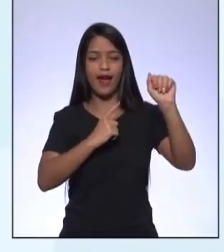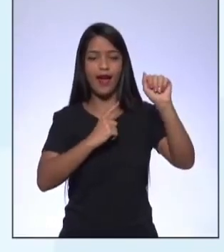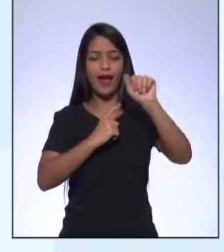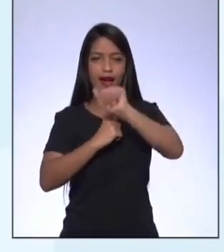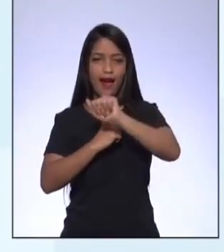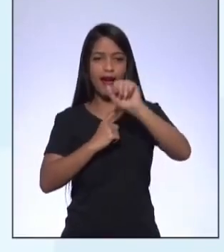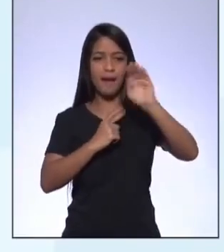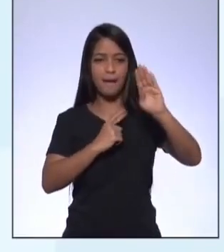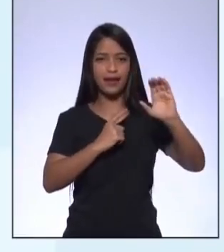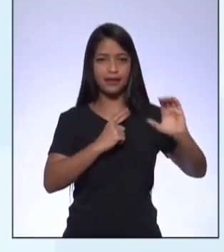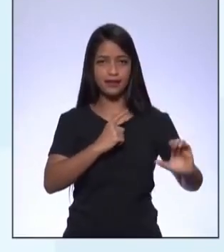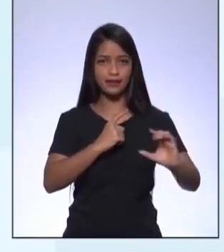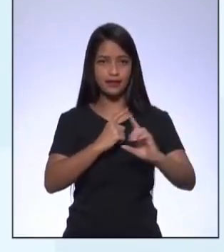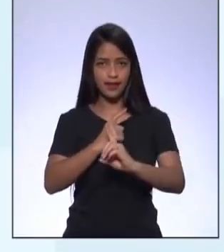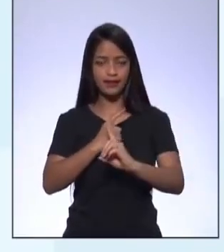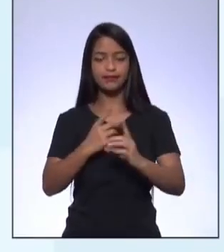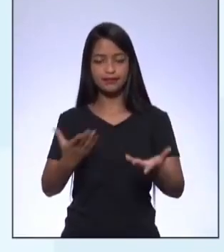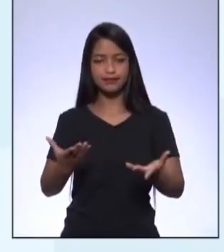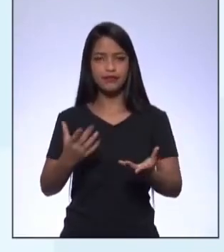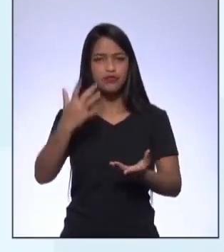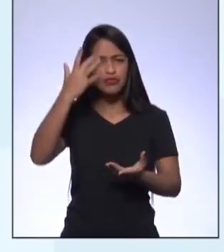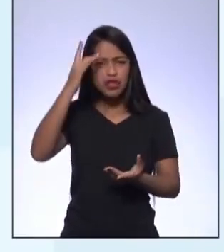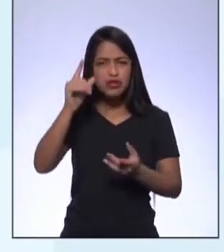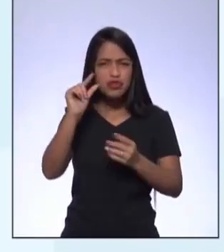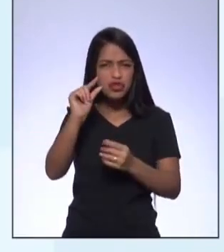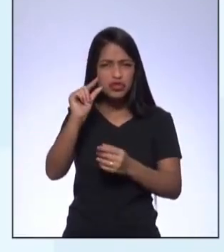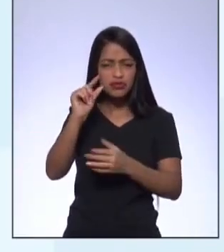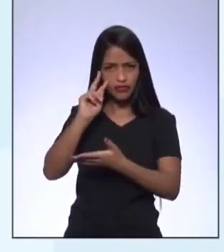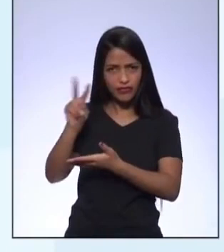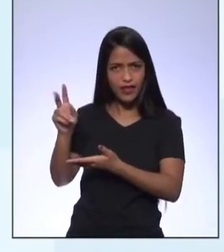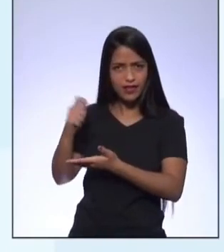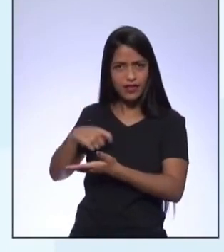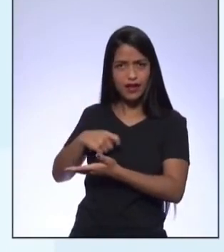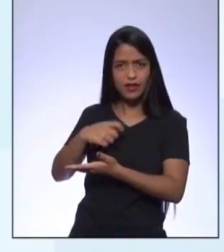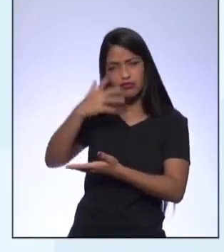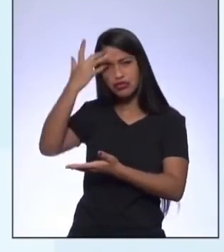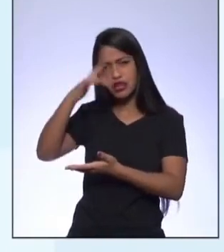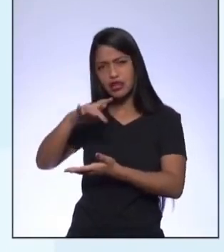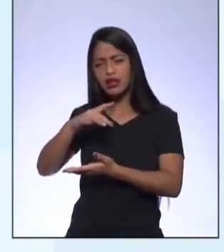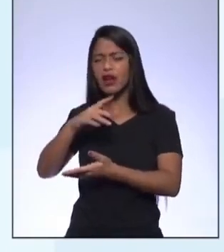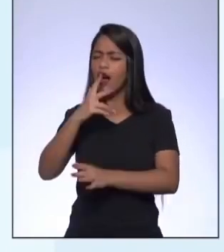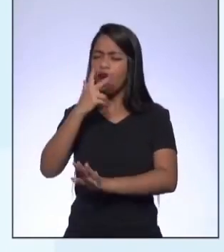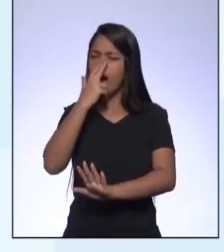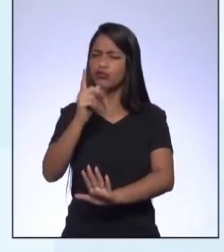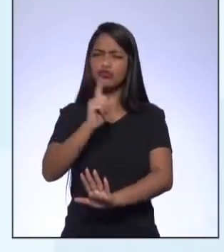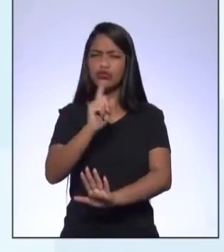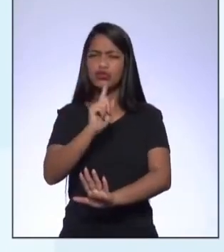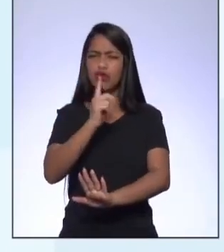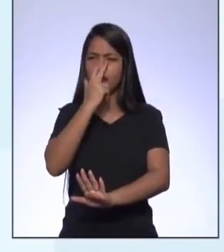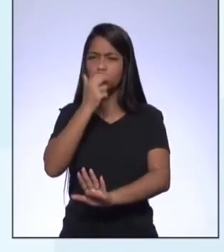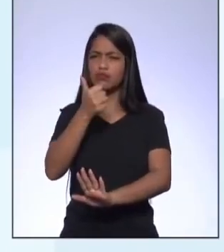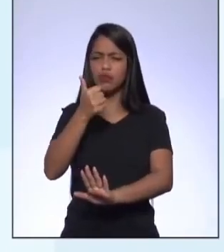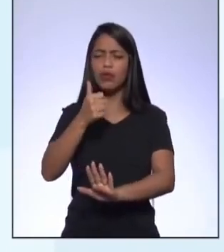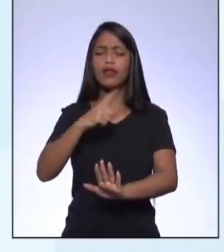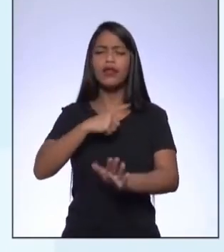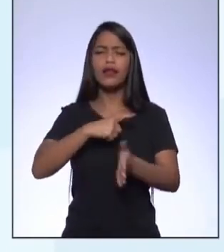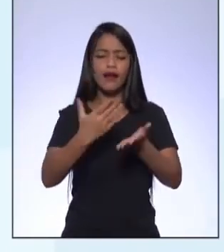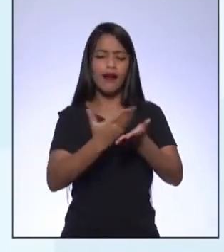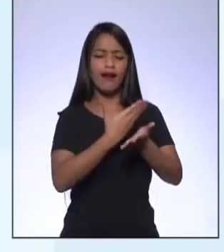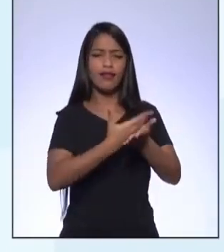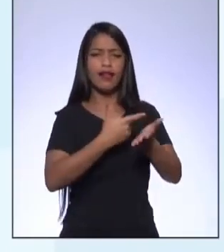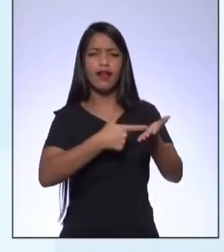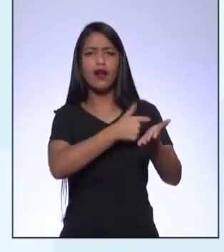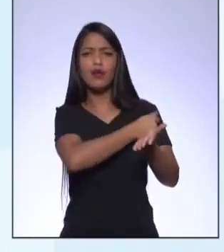vocês. Tá? Acho que tá, Jonas? Acredito que não, mas está no caderno do aluno também, né, Osmar? Está no caderno